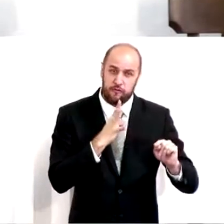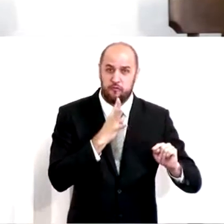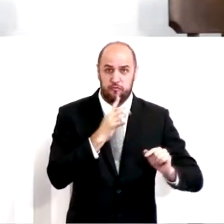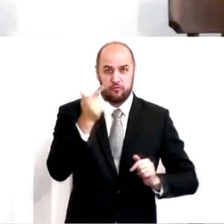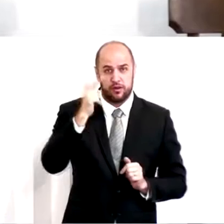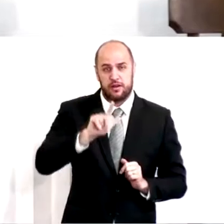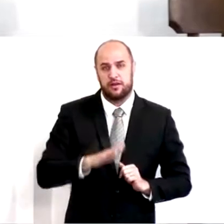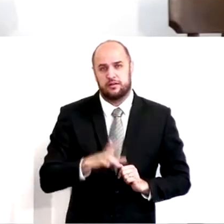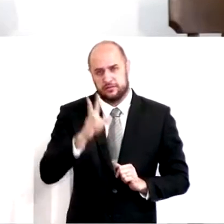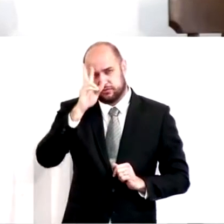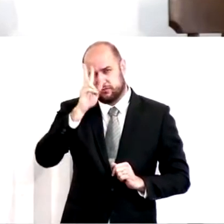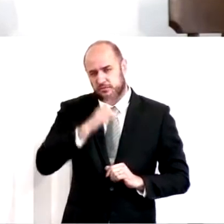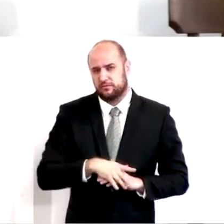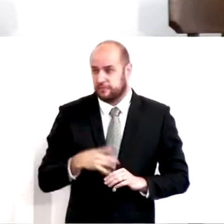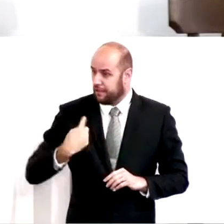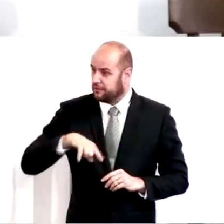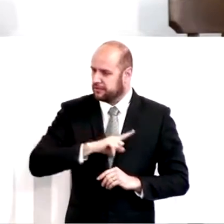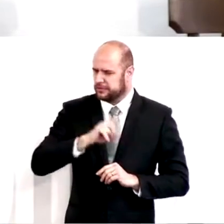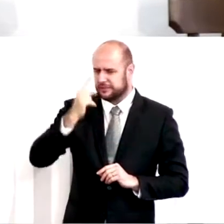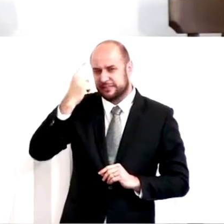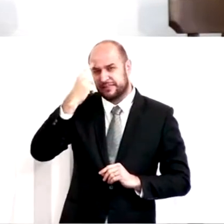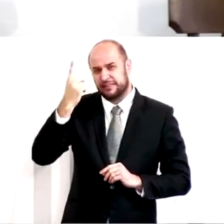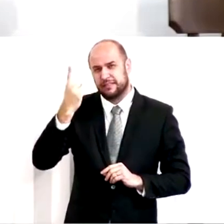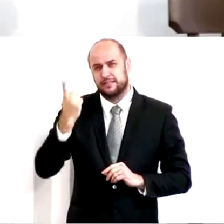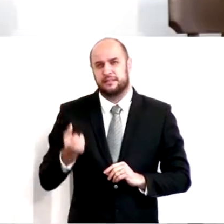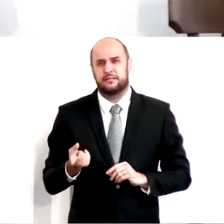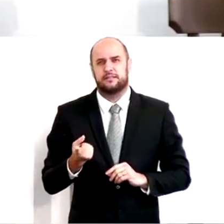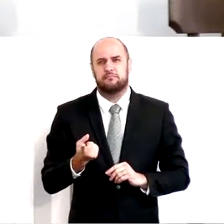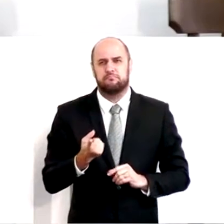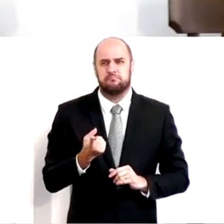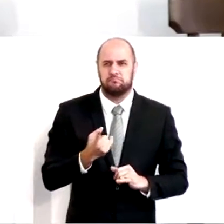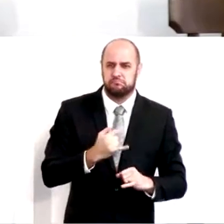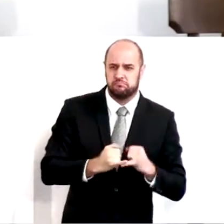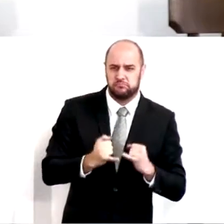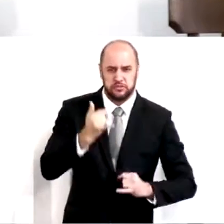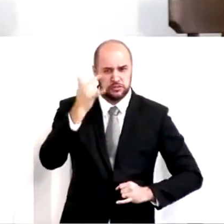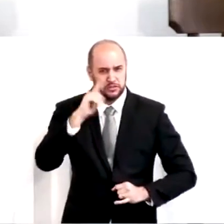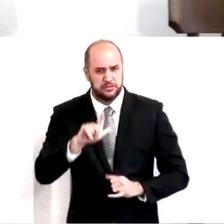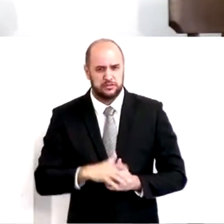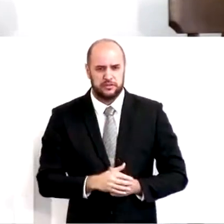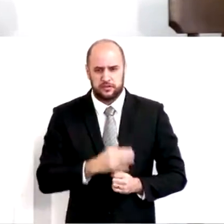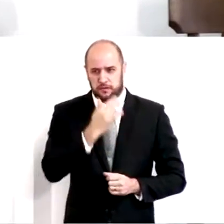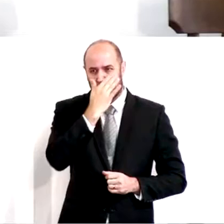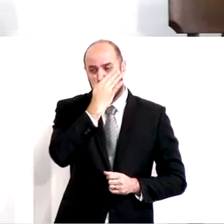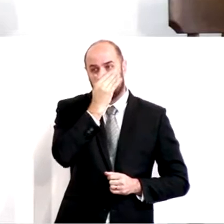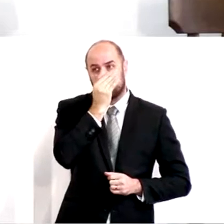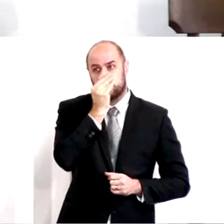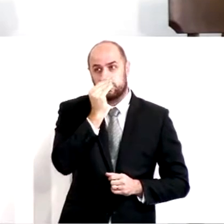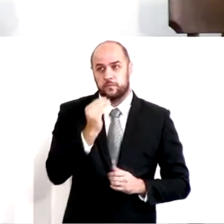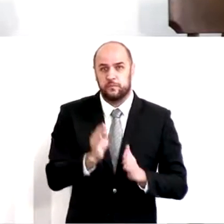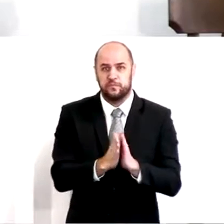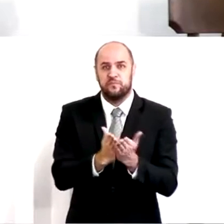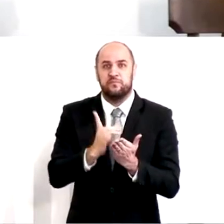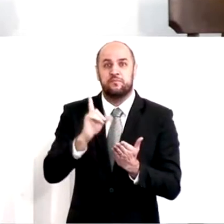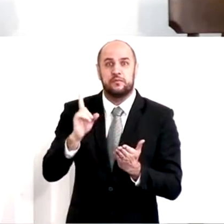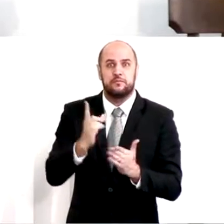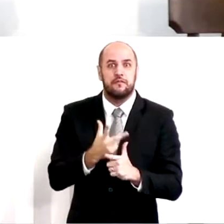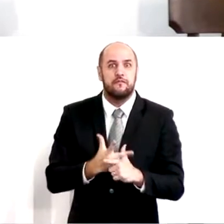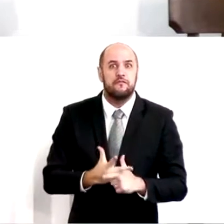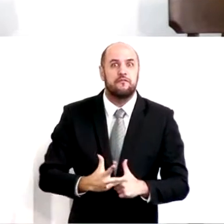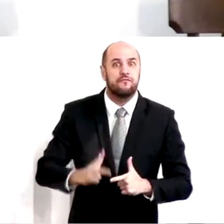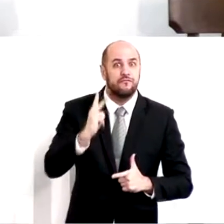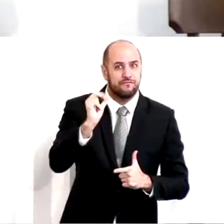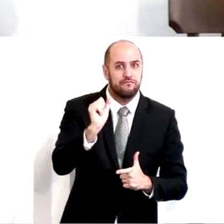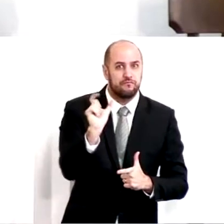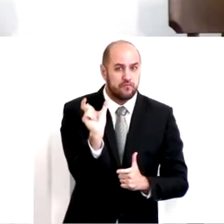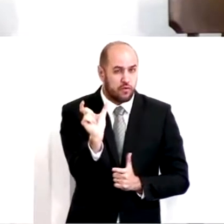bem. Porque a gente tem uma ideia de que triunfo é vencer alguma coisa, é ganhar alguma coisa. Mas nas Escrituras, triunfo, essa